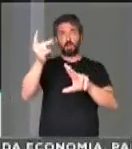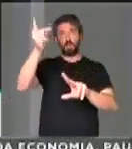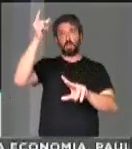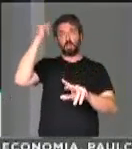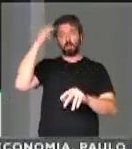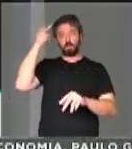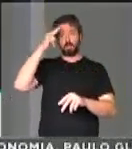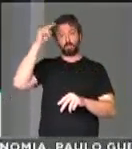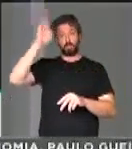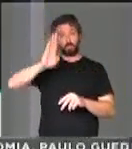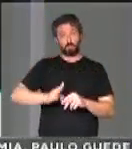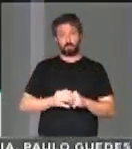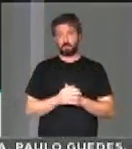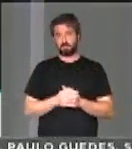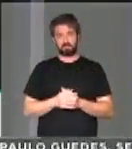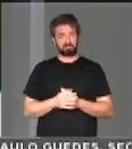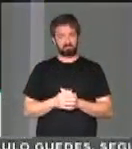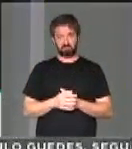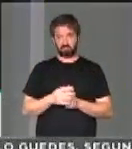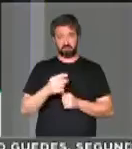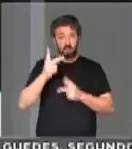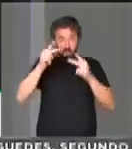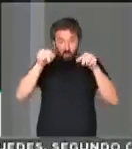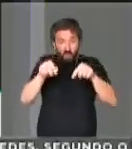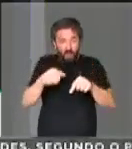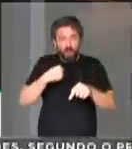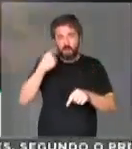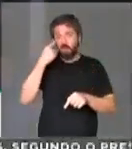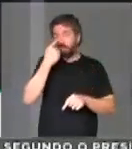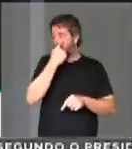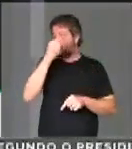na história do Brasil. Eu nunca vi